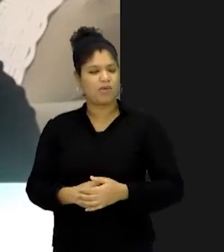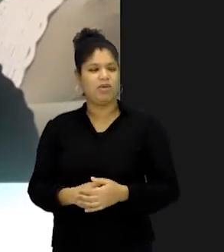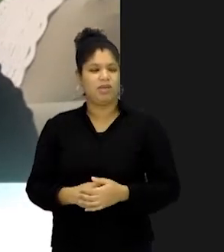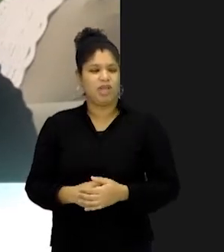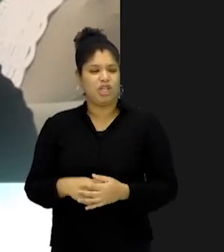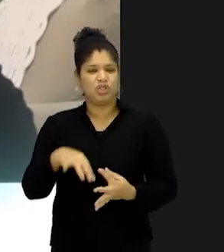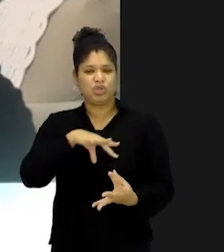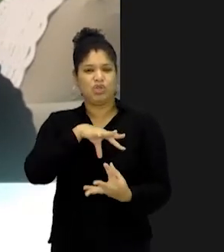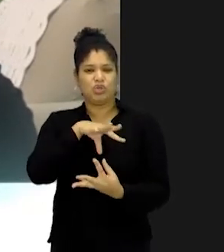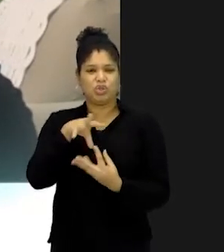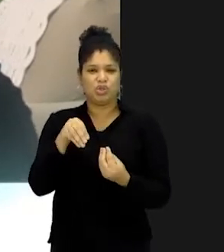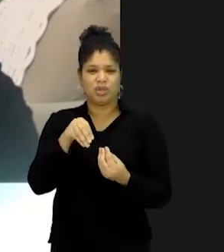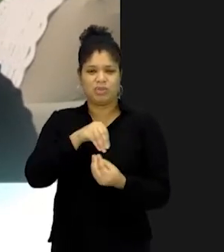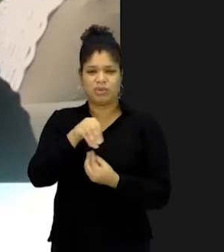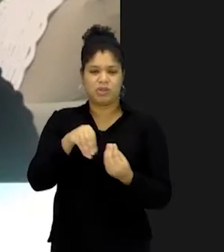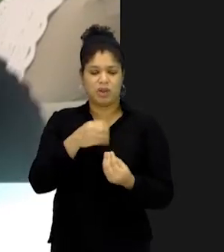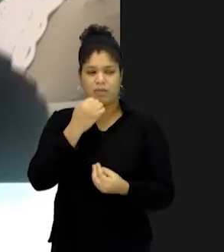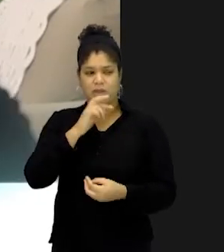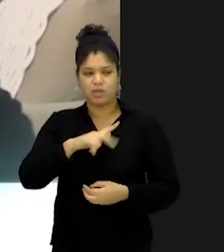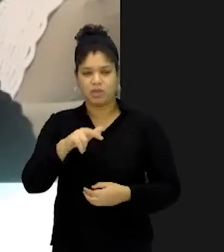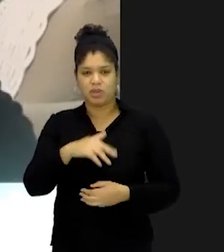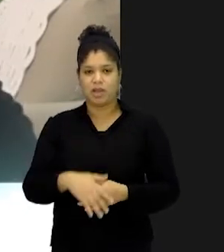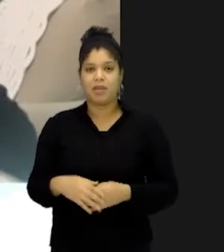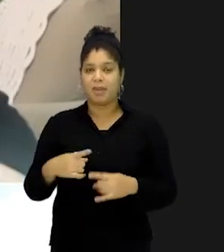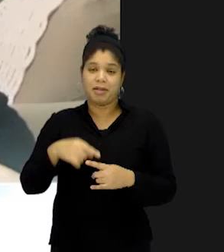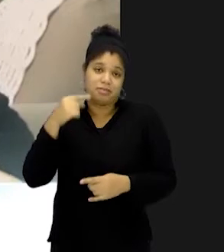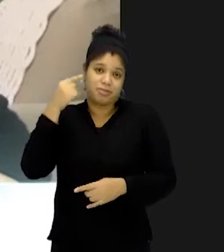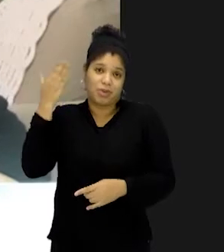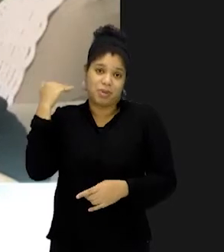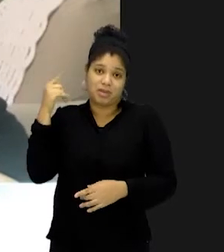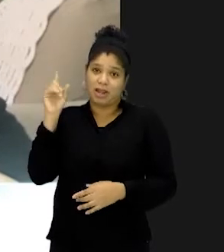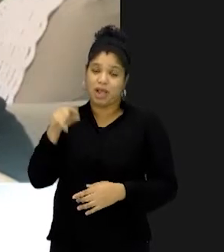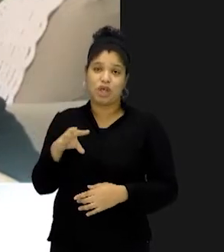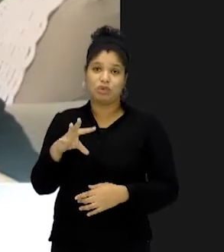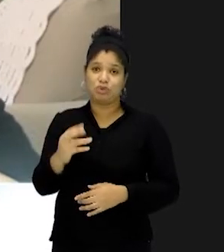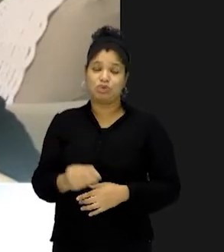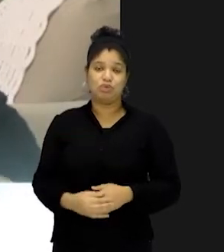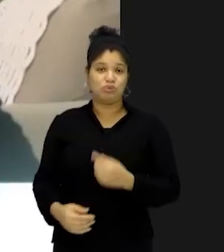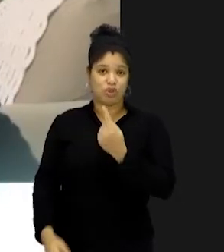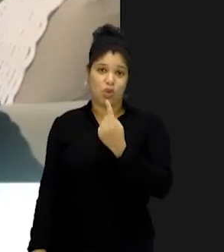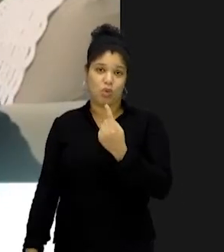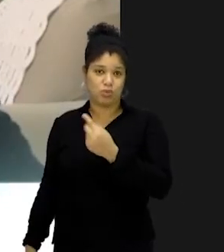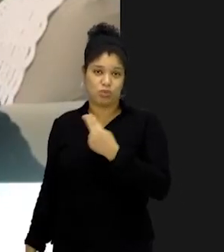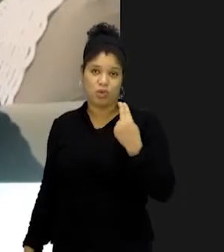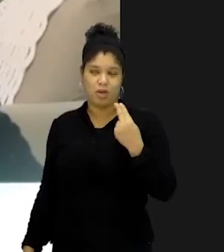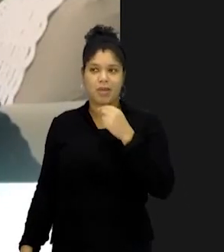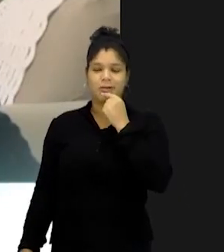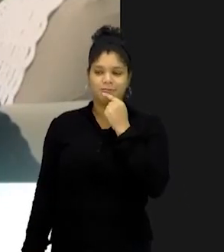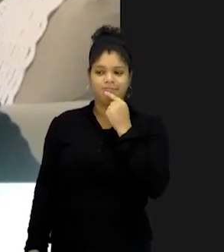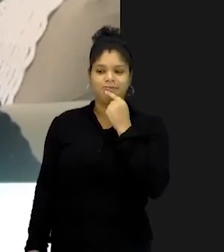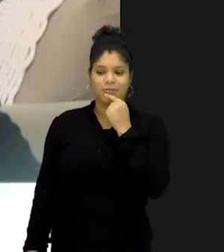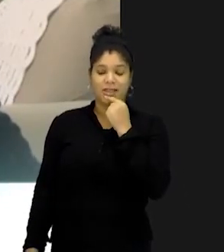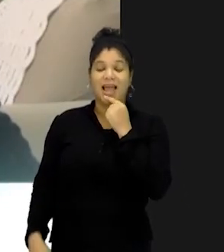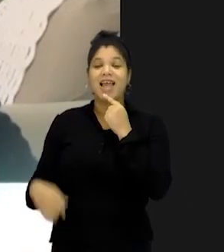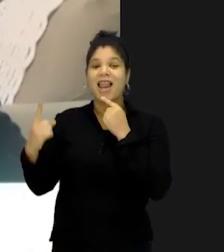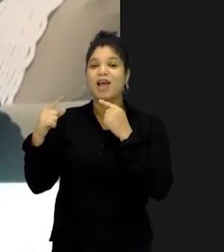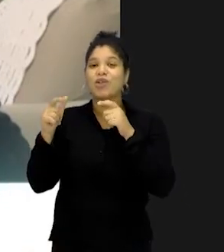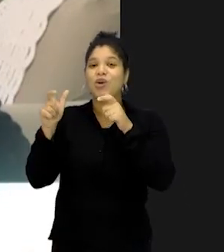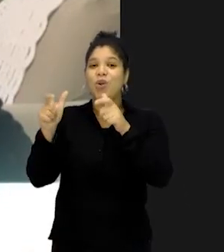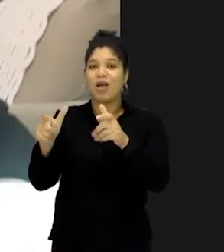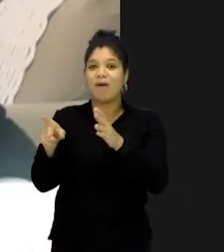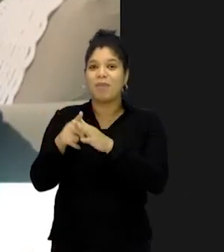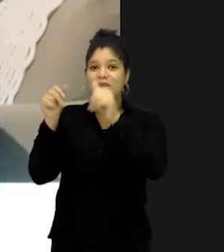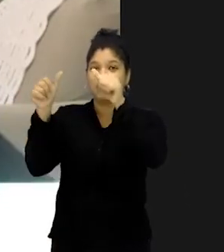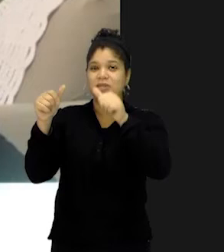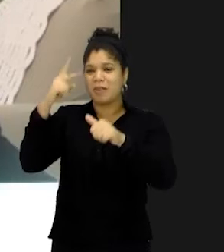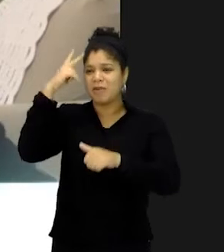tudo junto, né? E eu era só o Xavier, né? E aí eu falei, bom, então tá. Eu vou mudar. E como eu